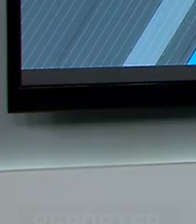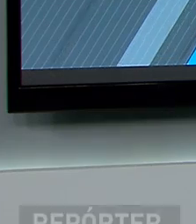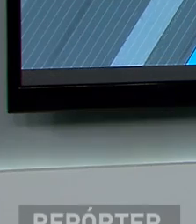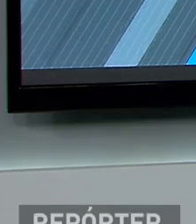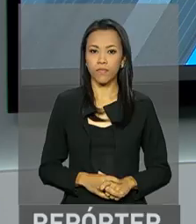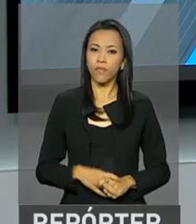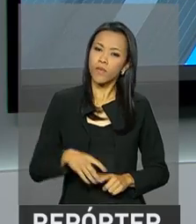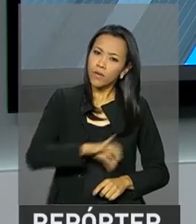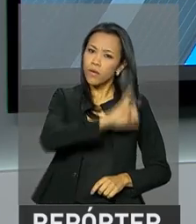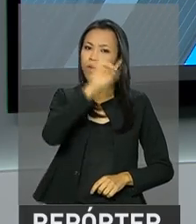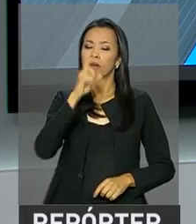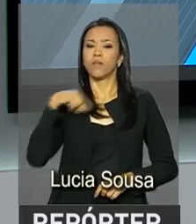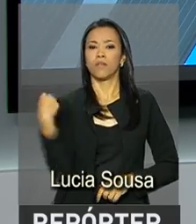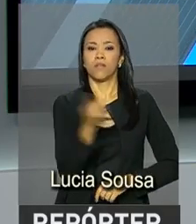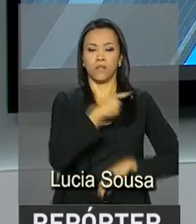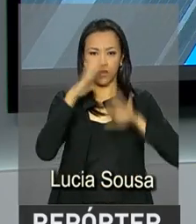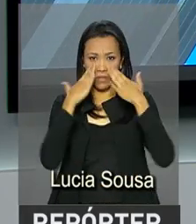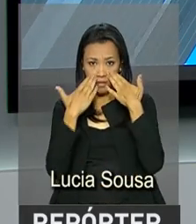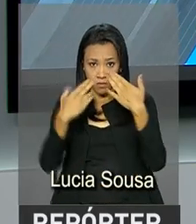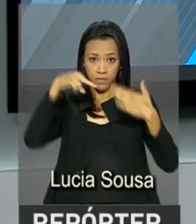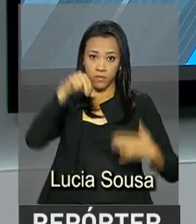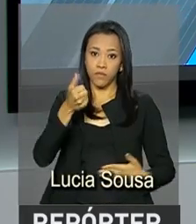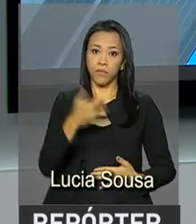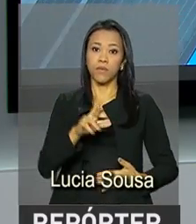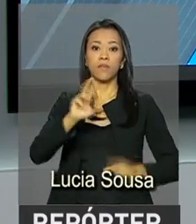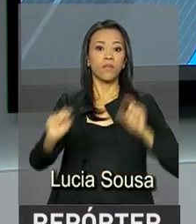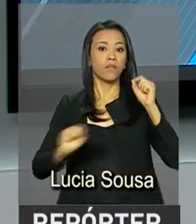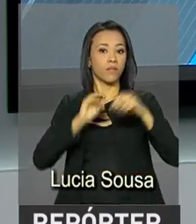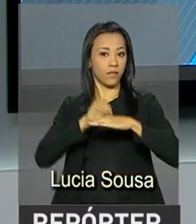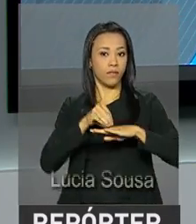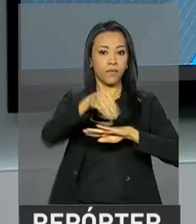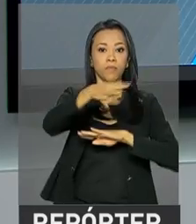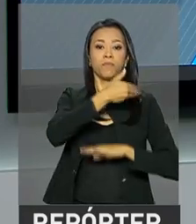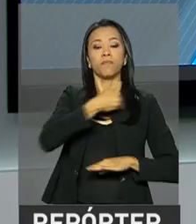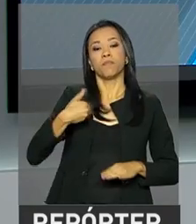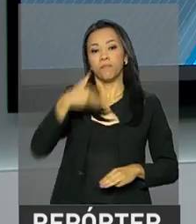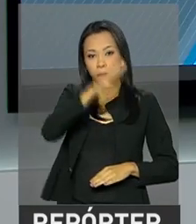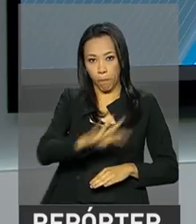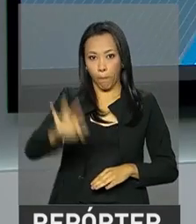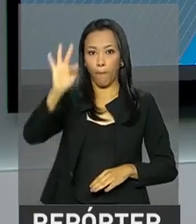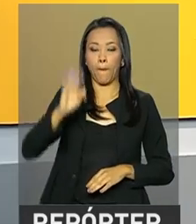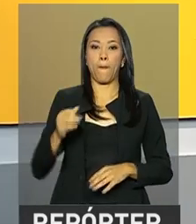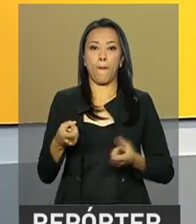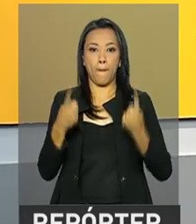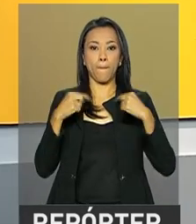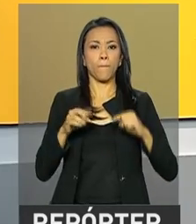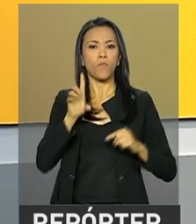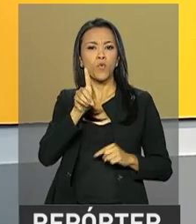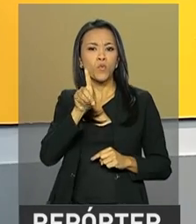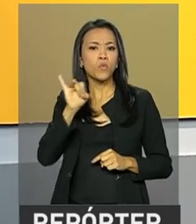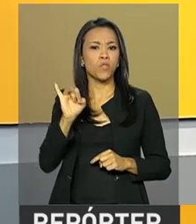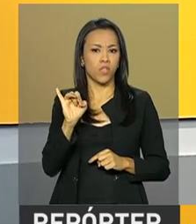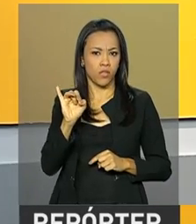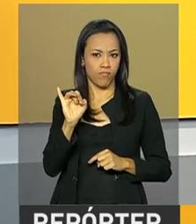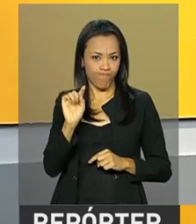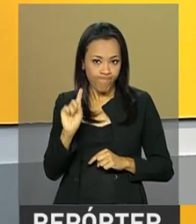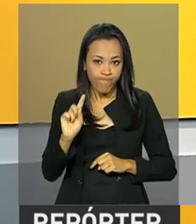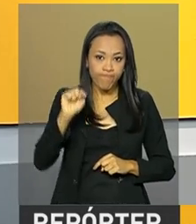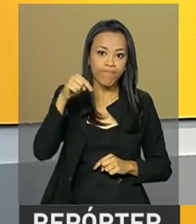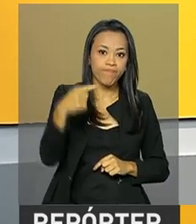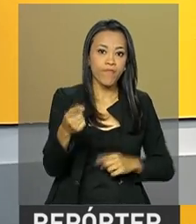lá estamos de volta com o repórter br e as notícias do governo federal um dia após o governo anunciar